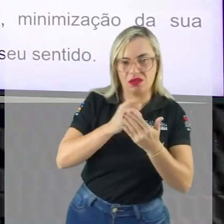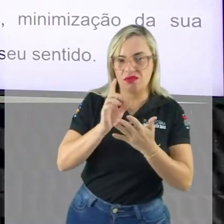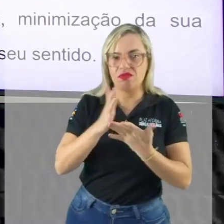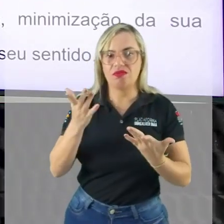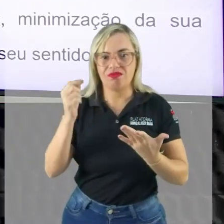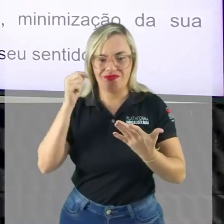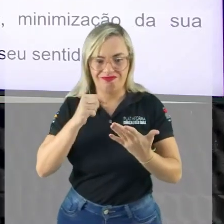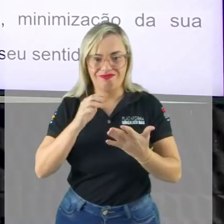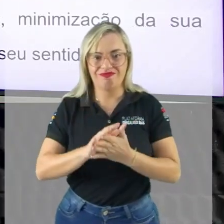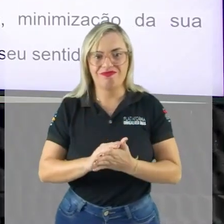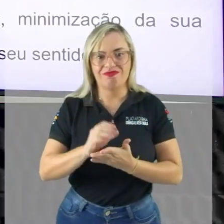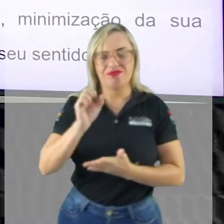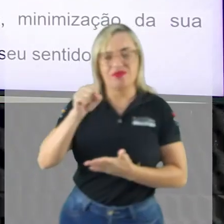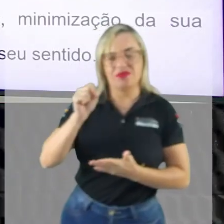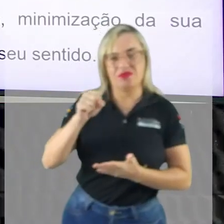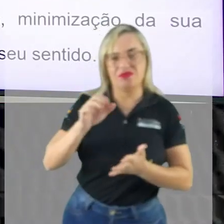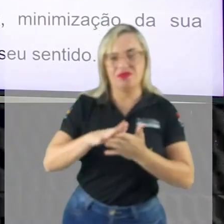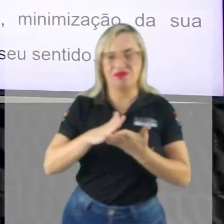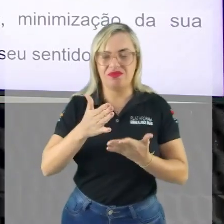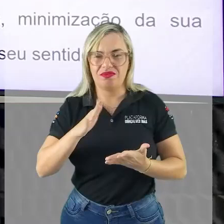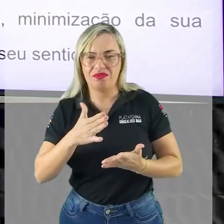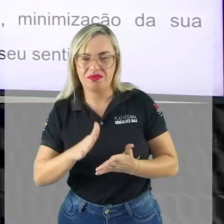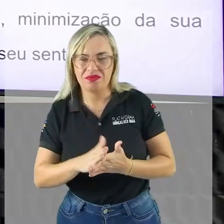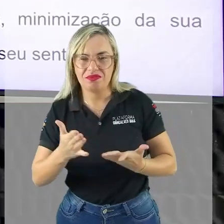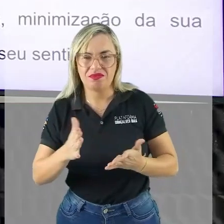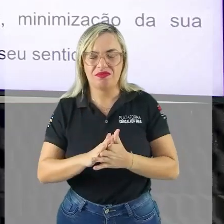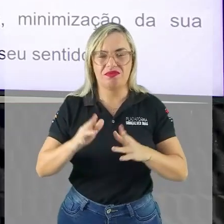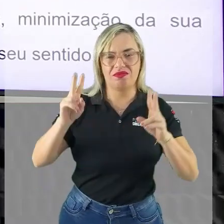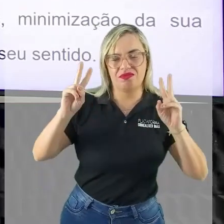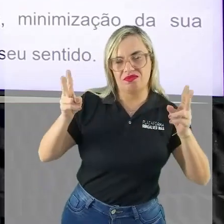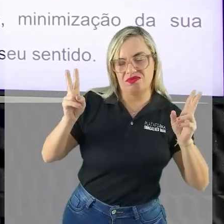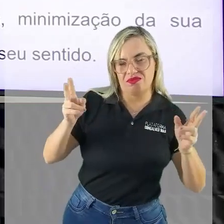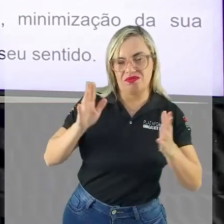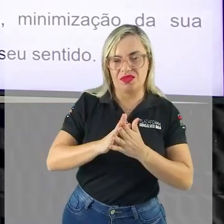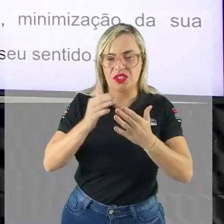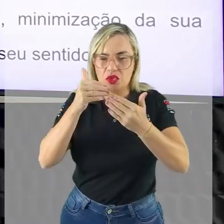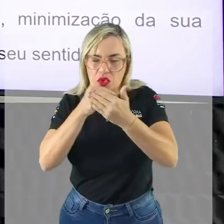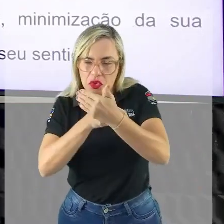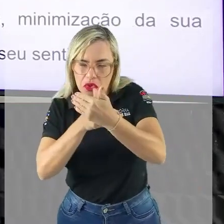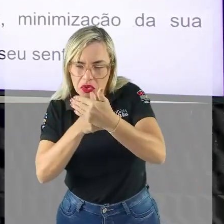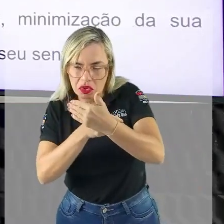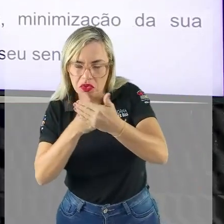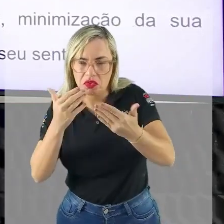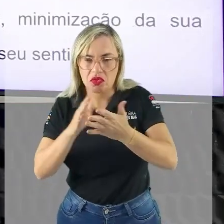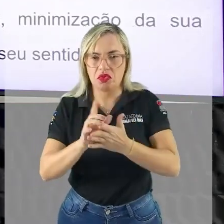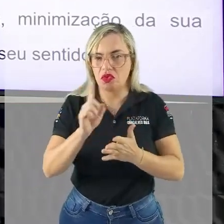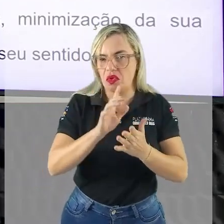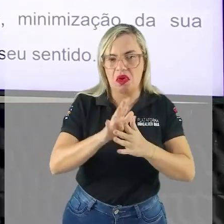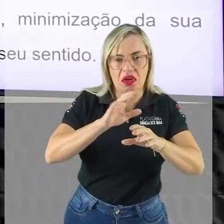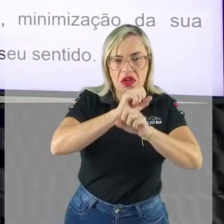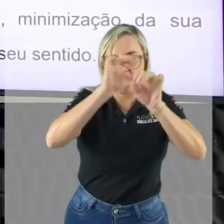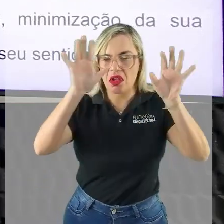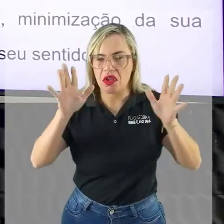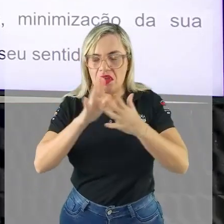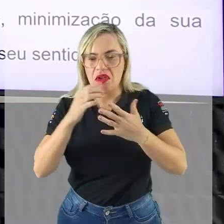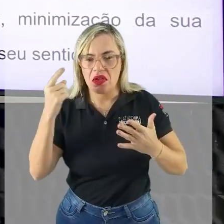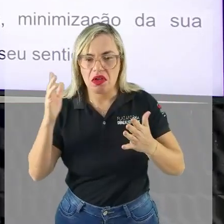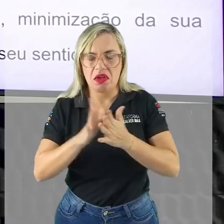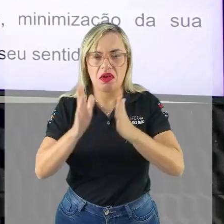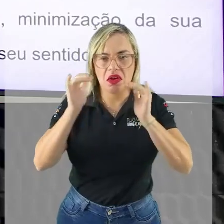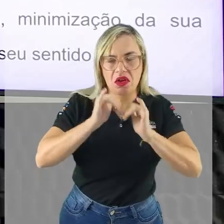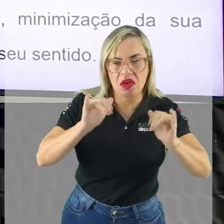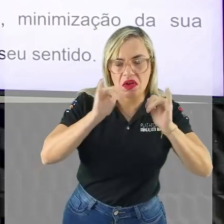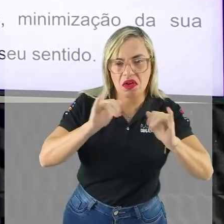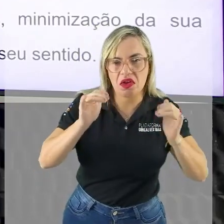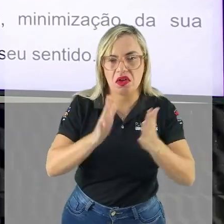maneira ali, quase que, entre aspas, né, por debaixo dos panos, fecha aspas. A imprensa